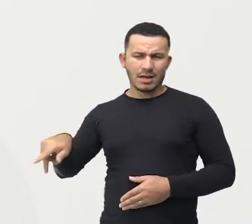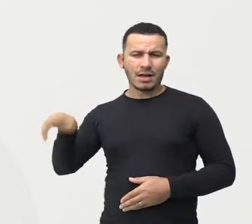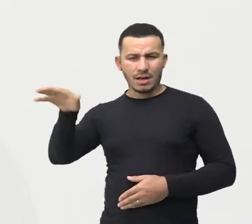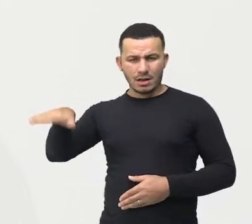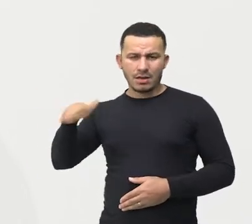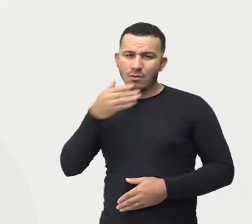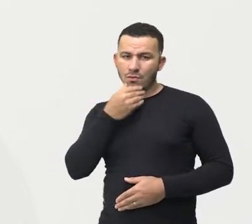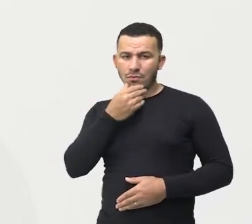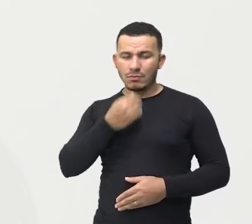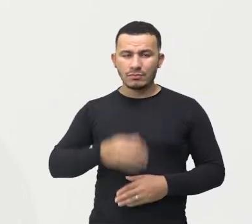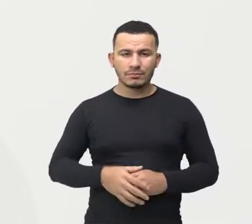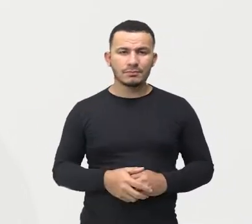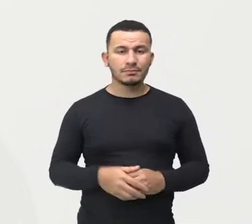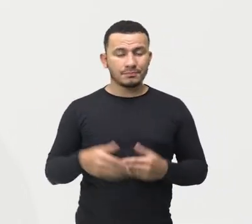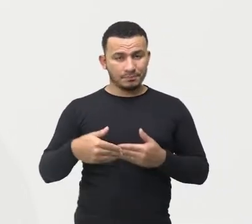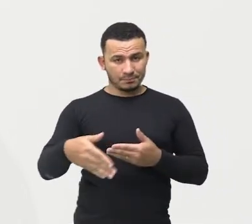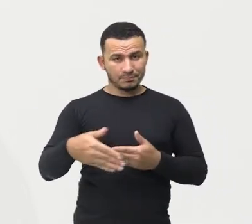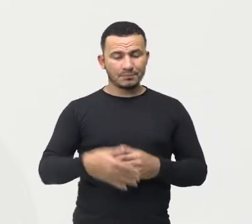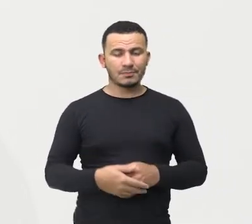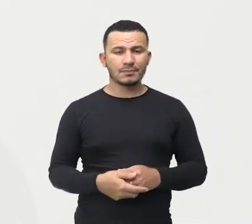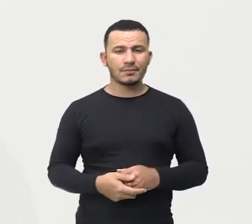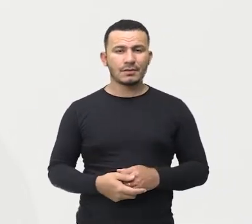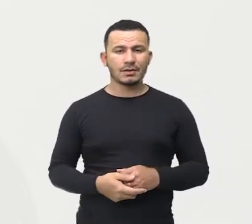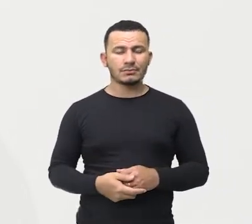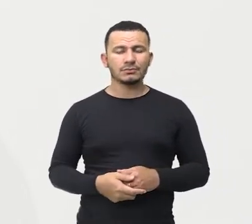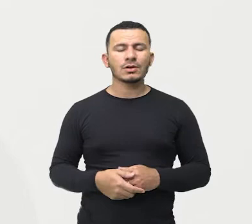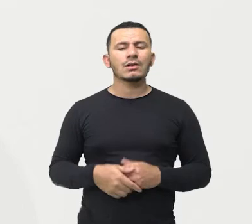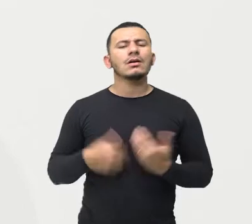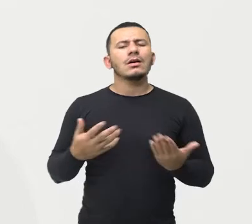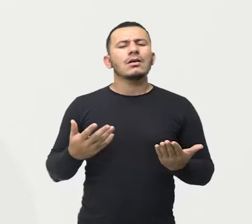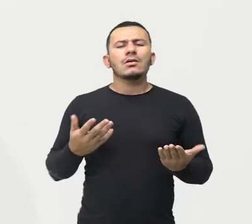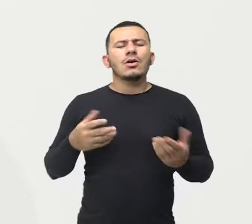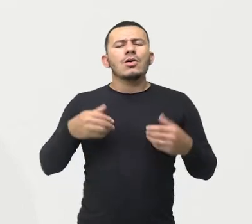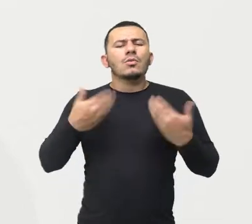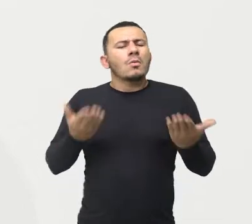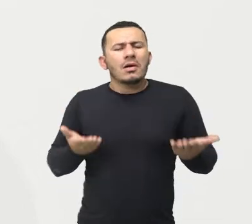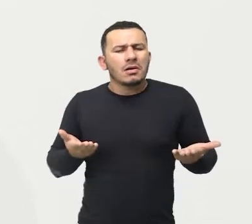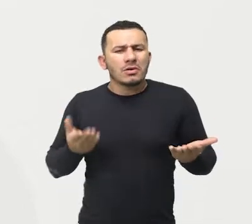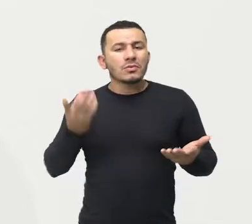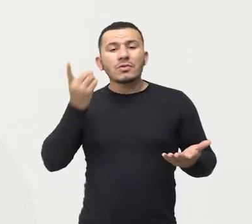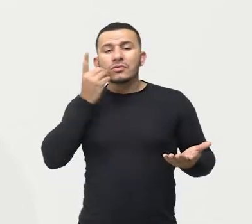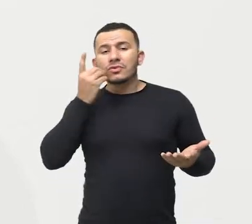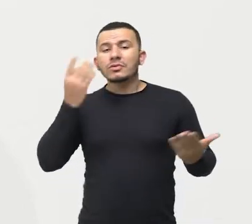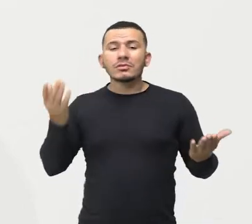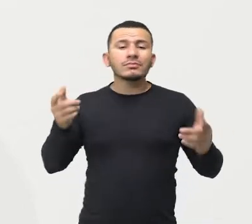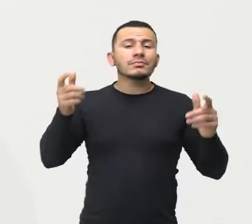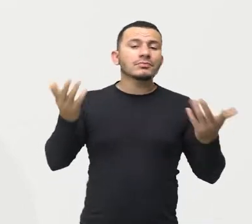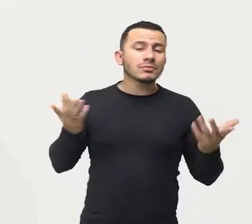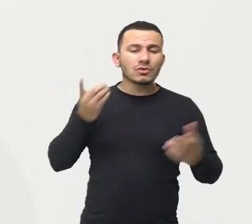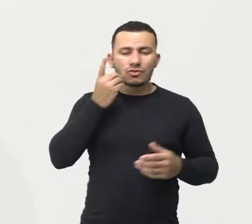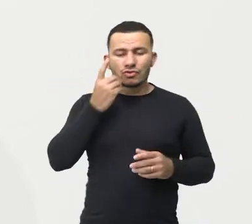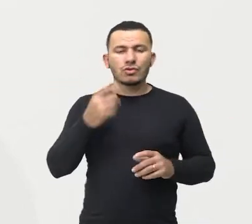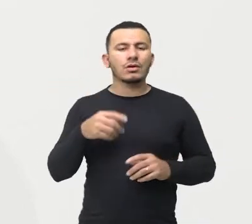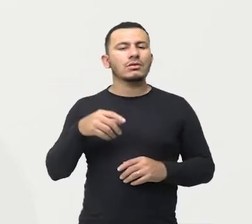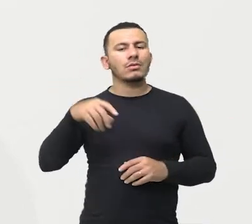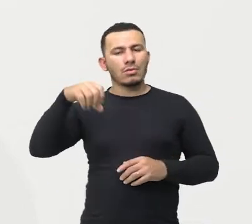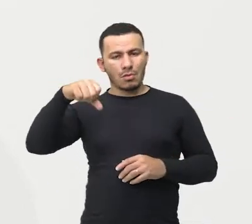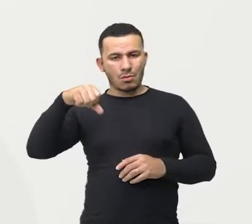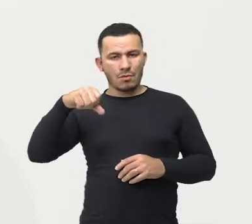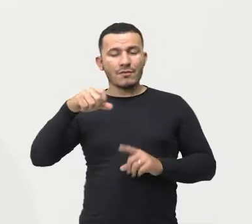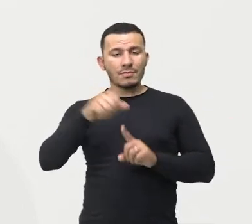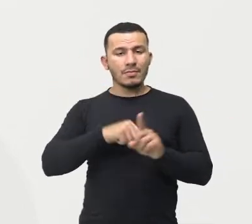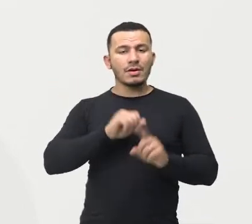ok? Vamos seguir aqui? Quando aconteceu? A nossa notícia detalhou também. No dia 9